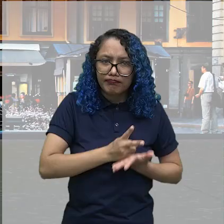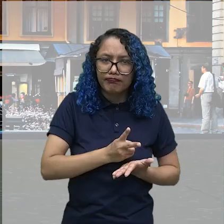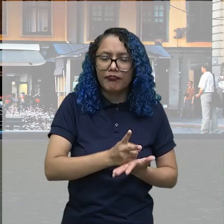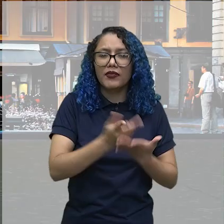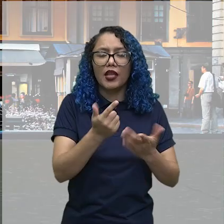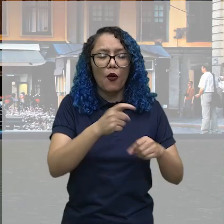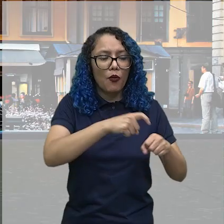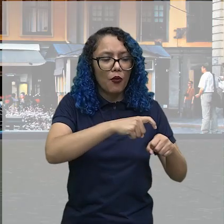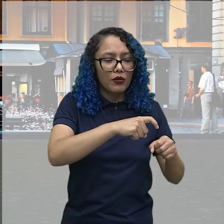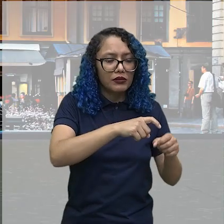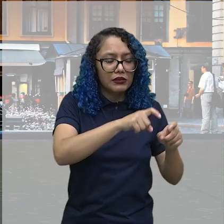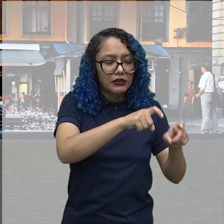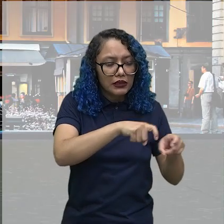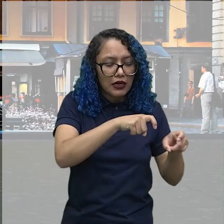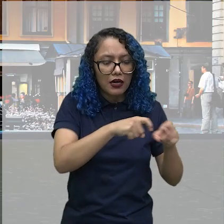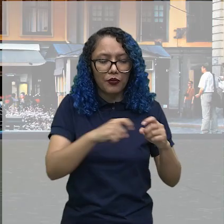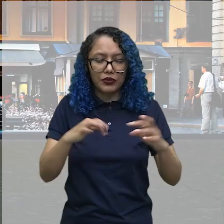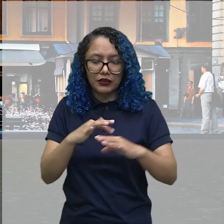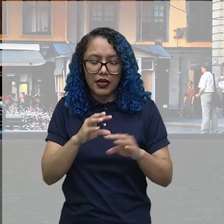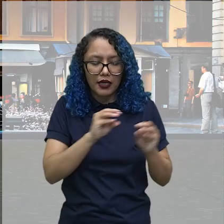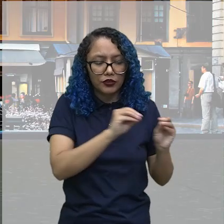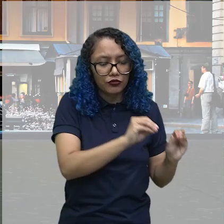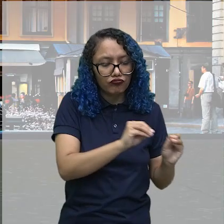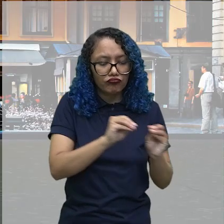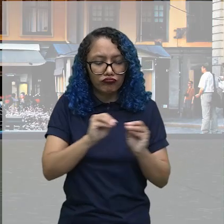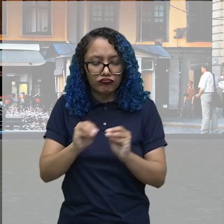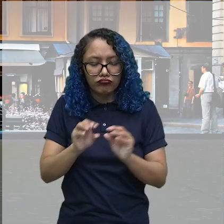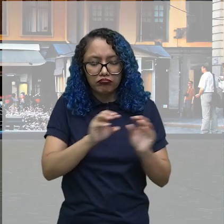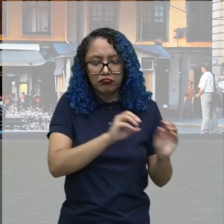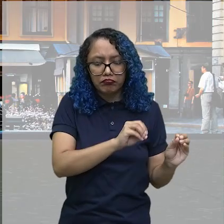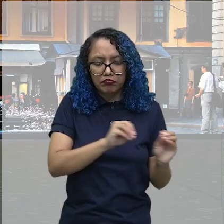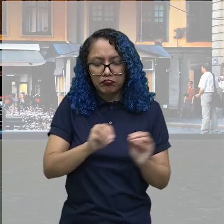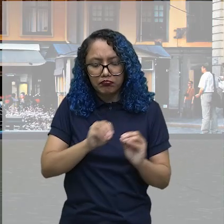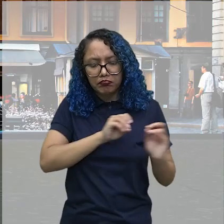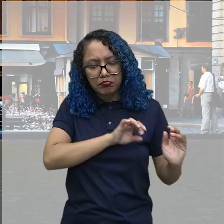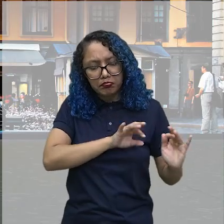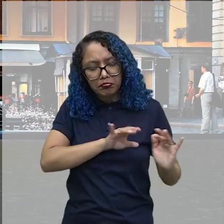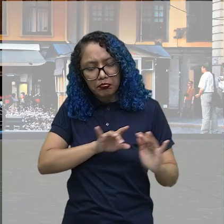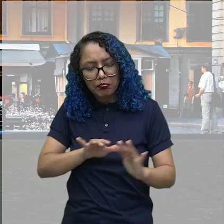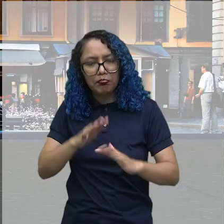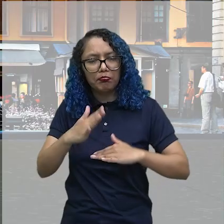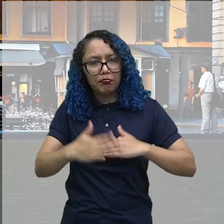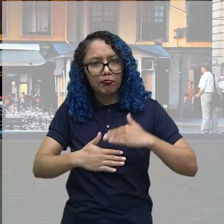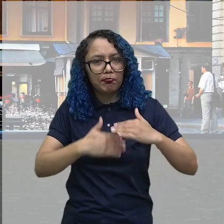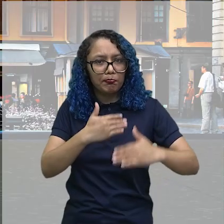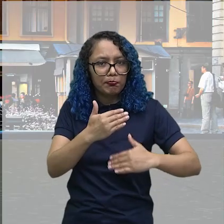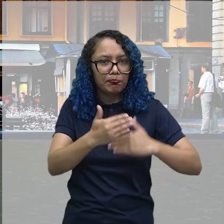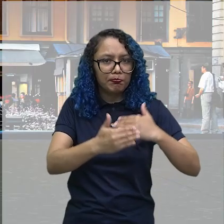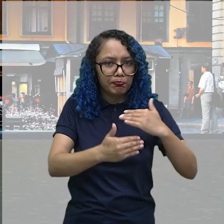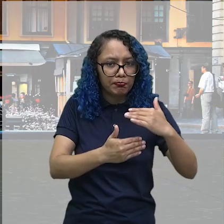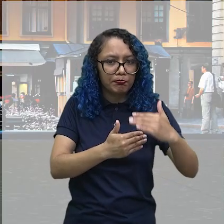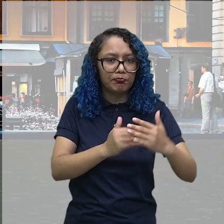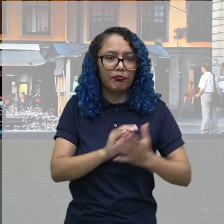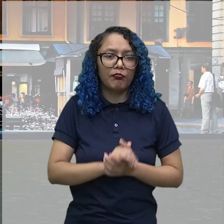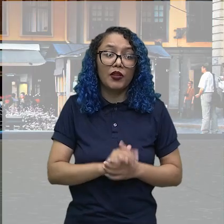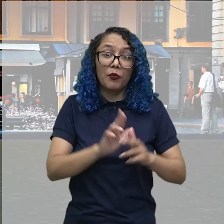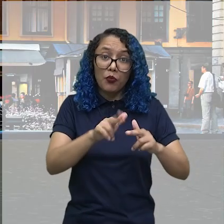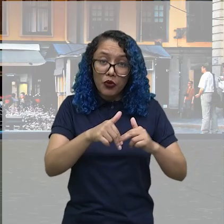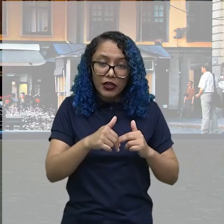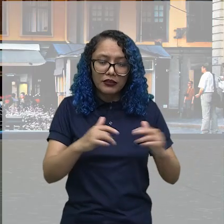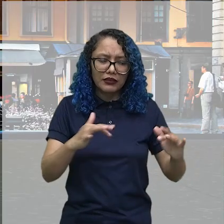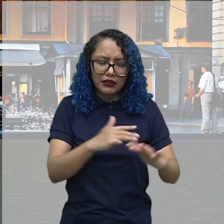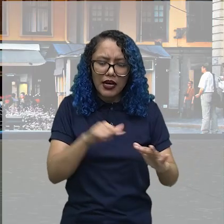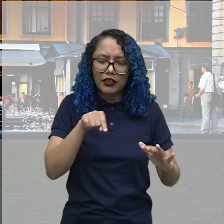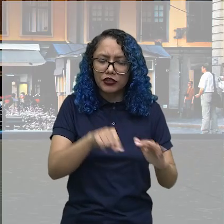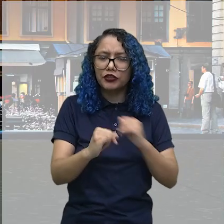e cidade aconteceu ali de forma bem gradual. Prosseguindo, a gente destaca que essas cidades cresceram ali